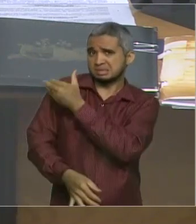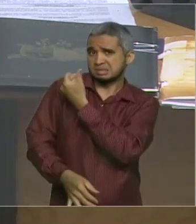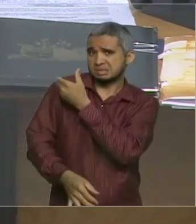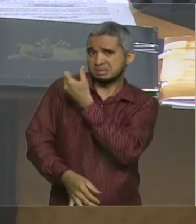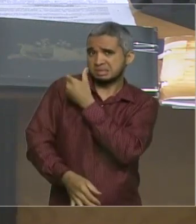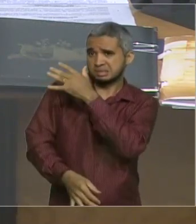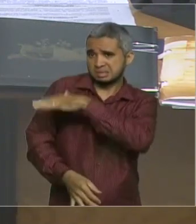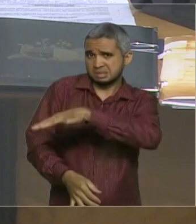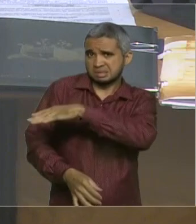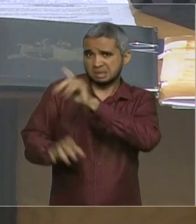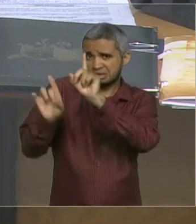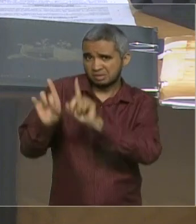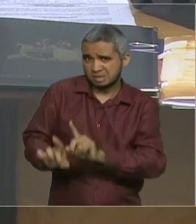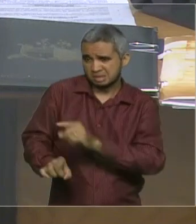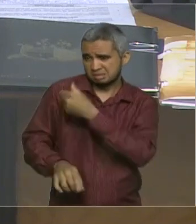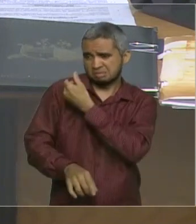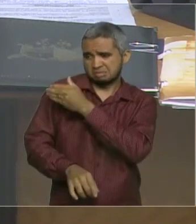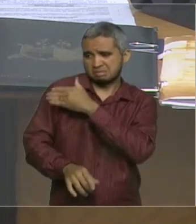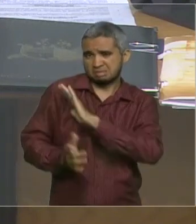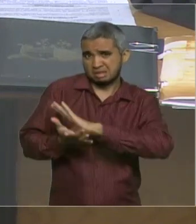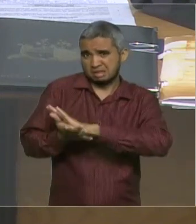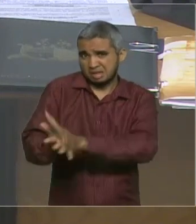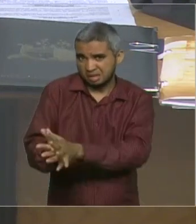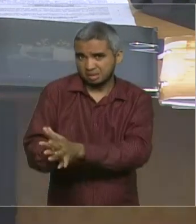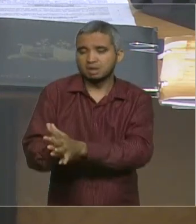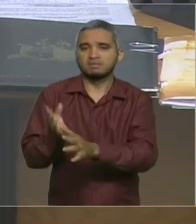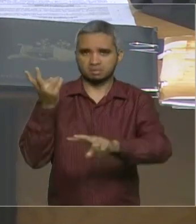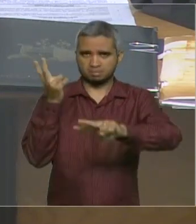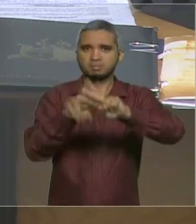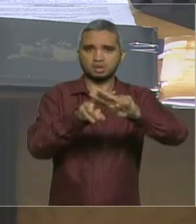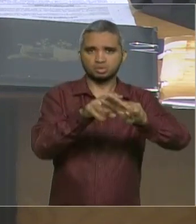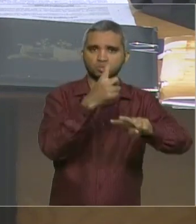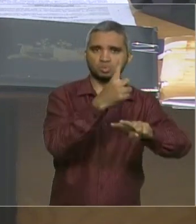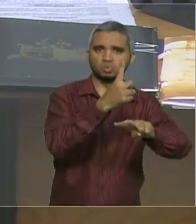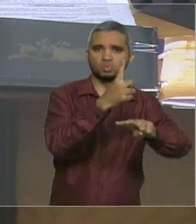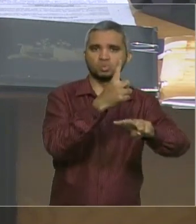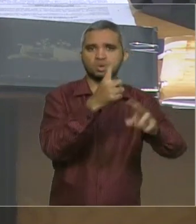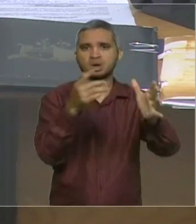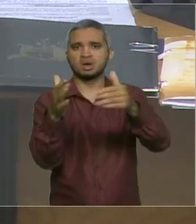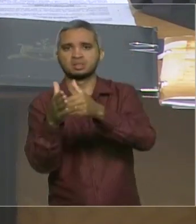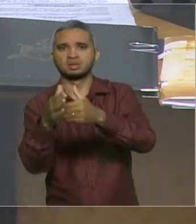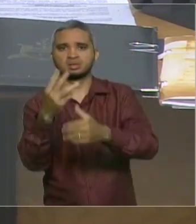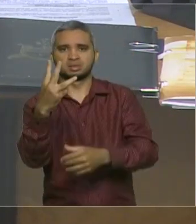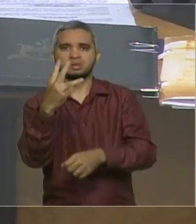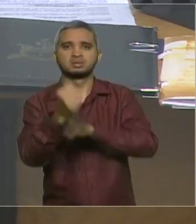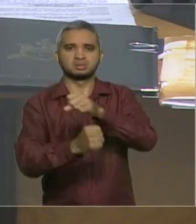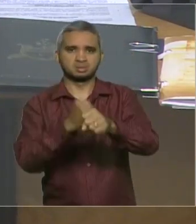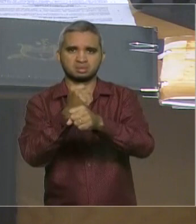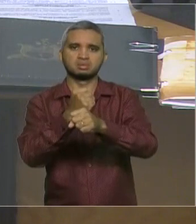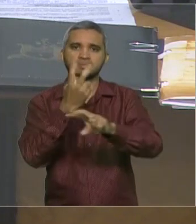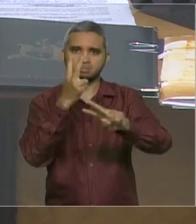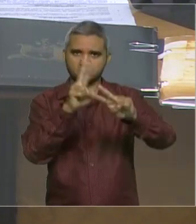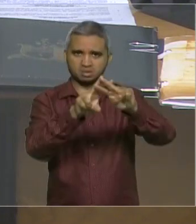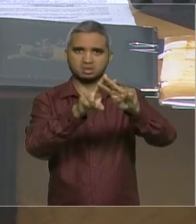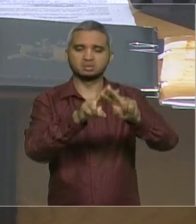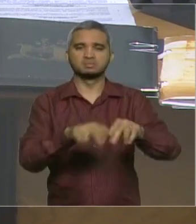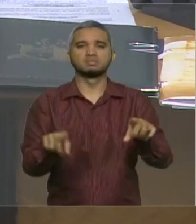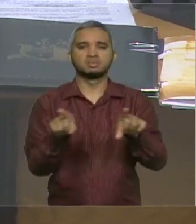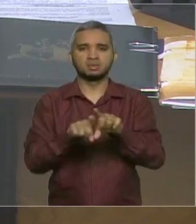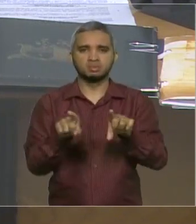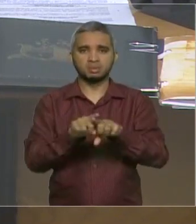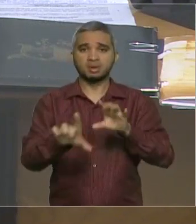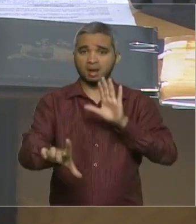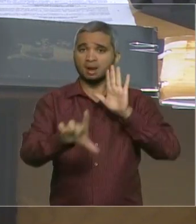lei que dá principalmente ênfase a políticas públicas nas áreas de saúde,